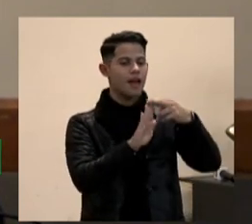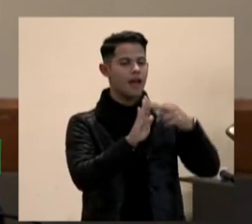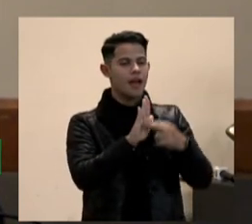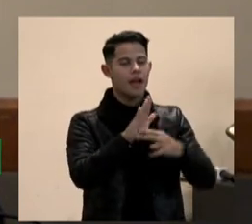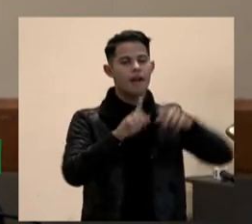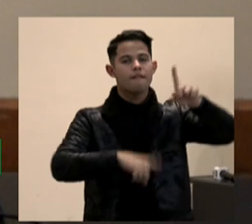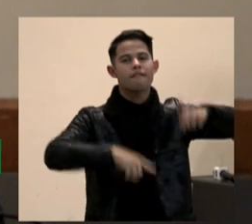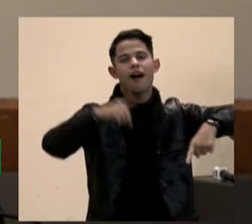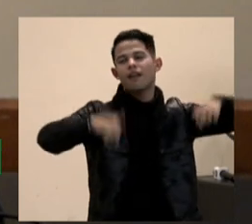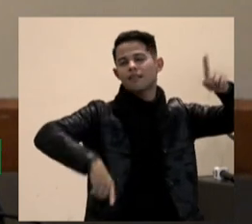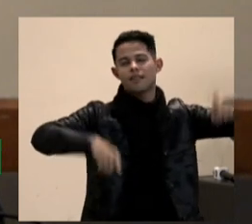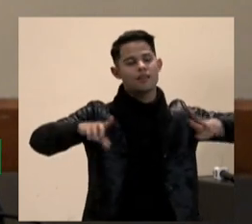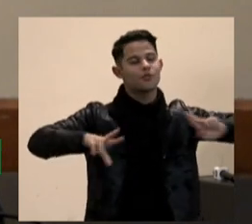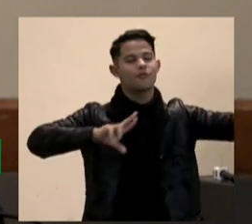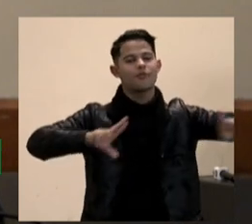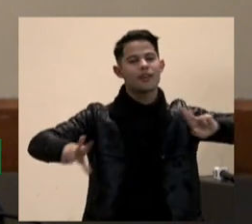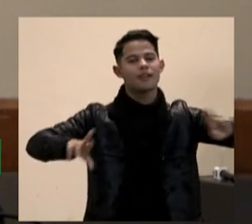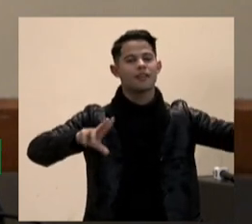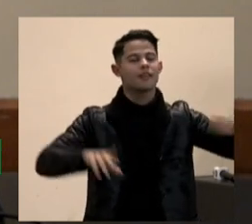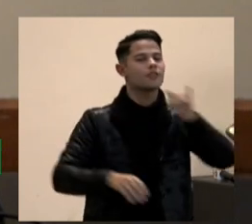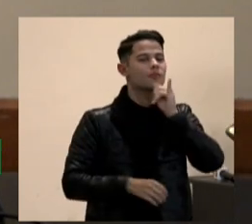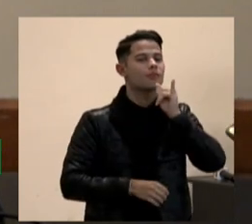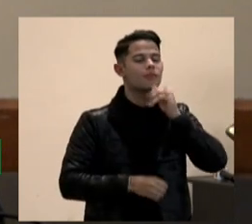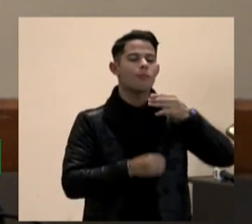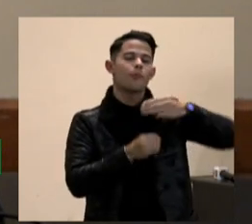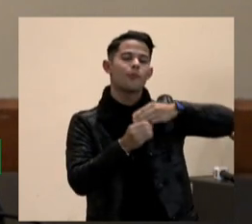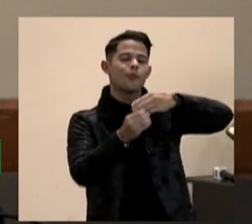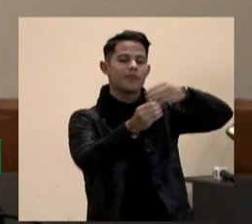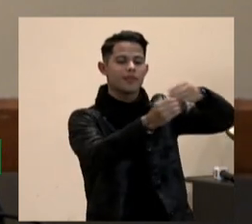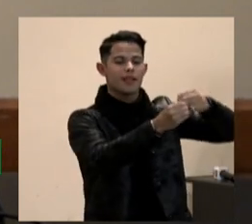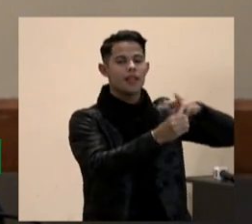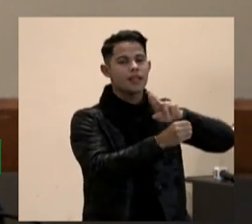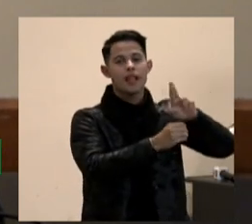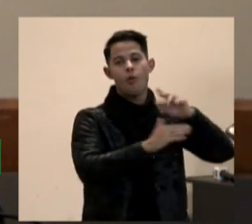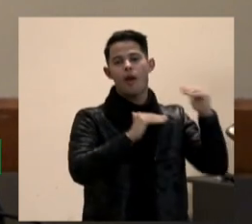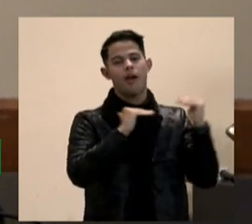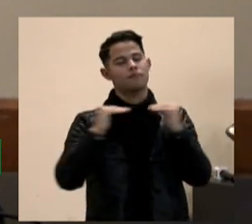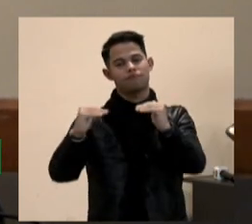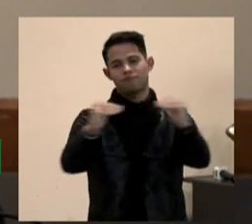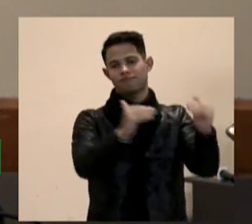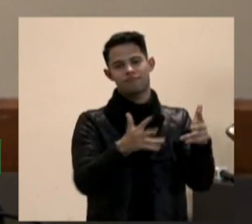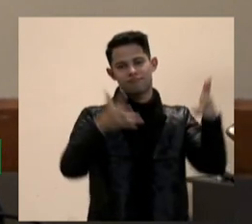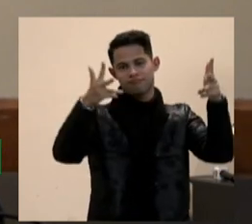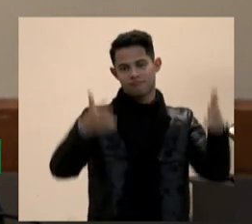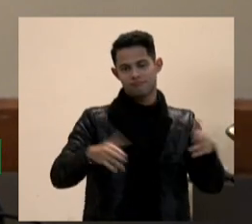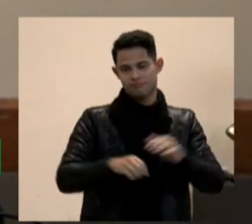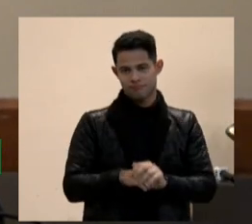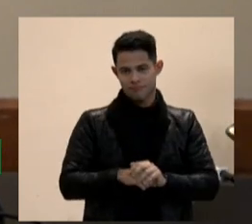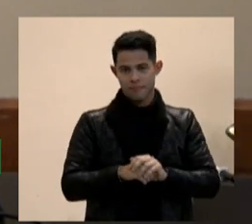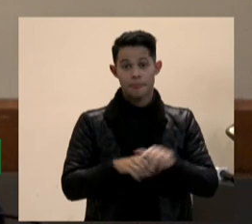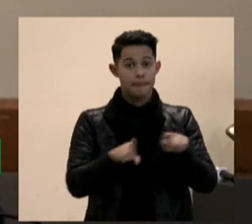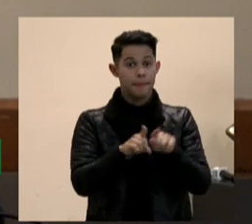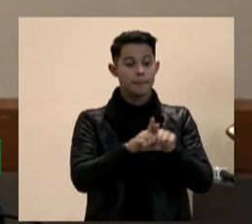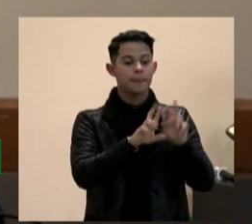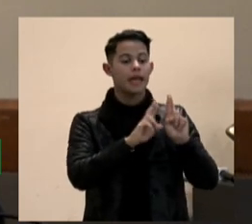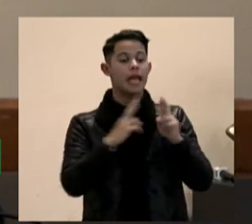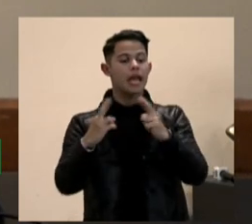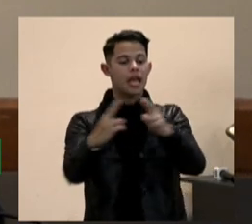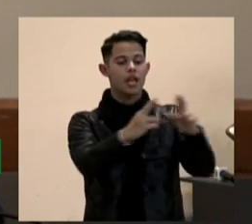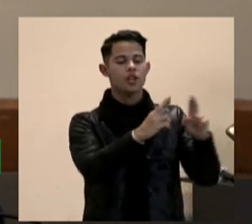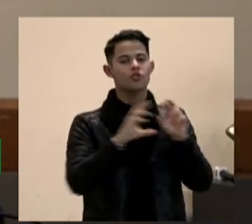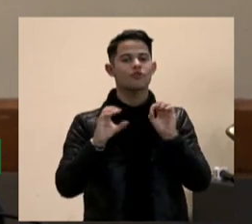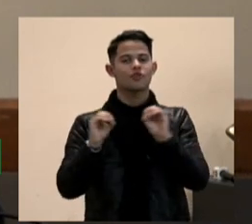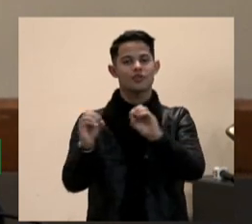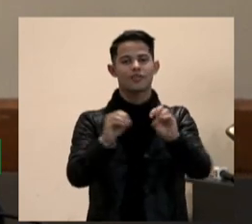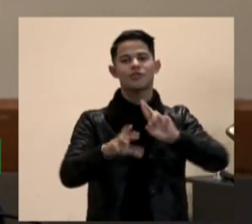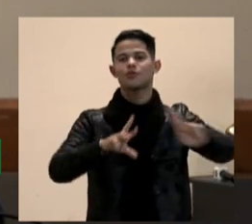de município para município, de rede de ensino para rede de ensino, quando a gente tem previsto no PNE que é necessário